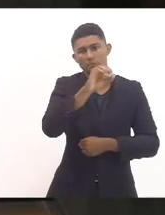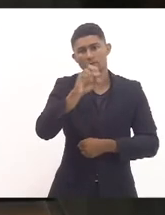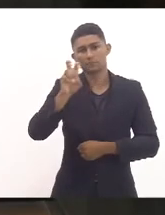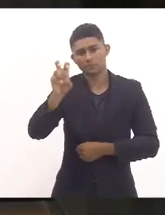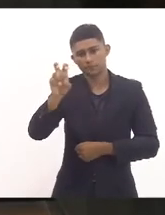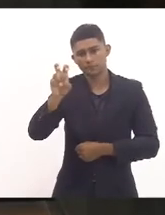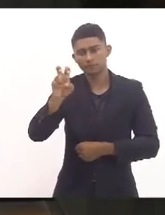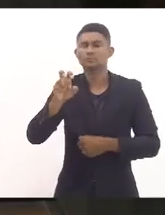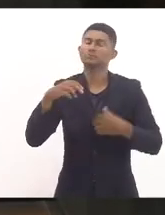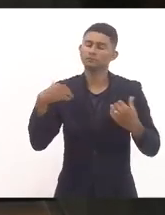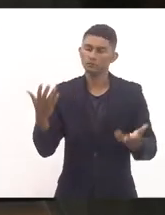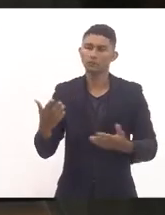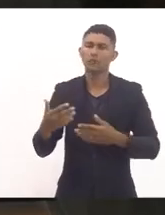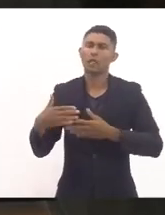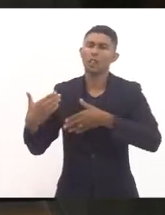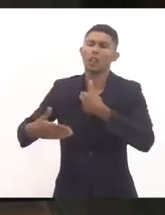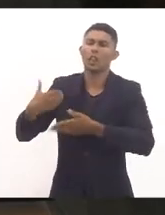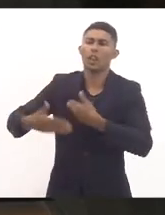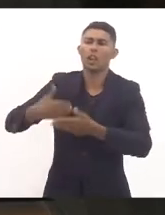passaram-se